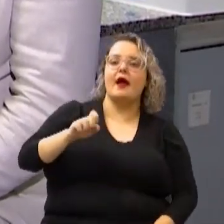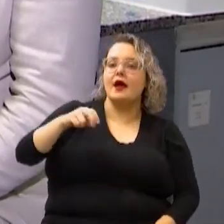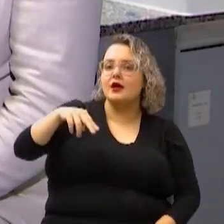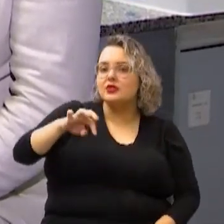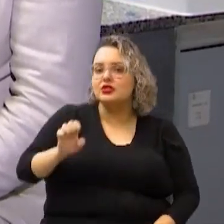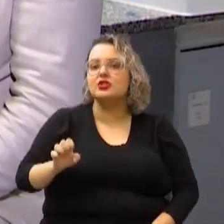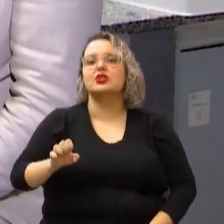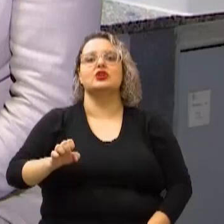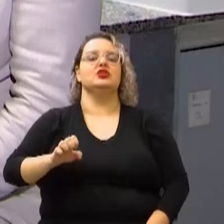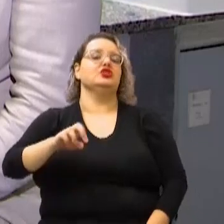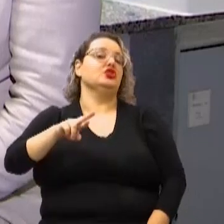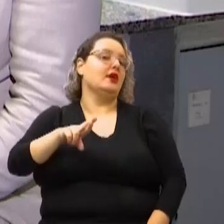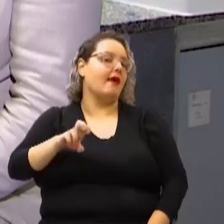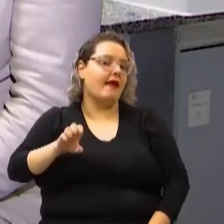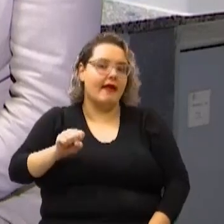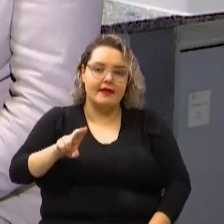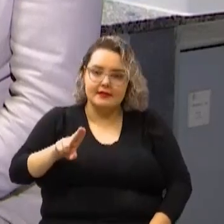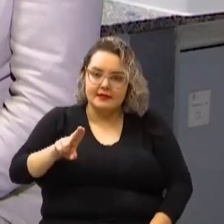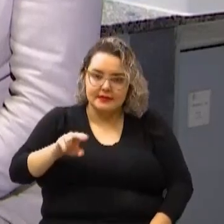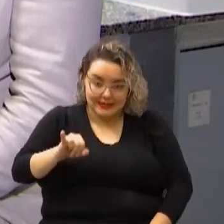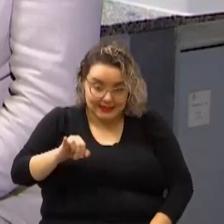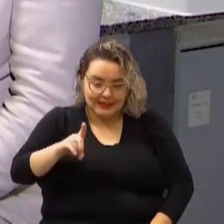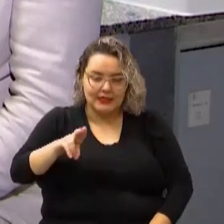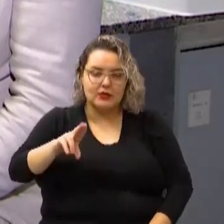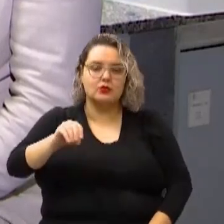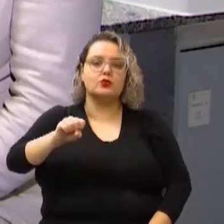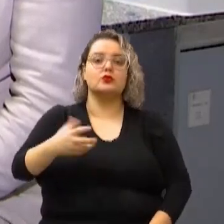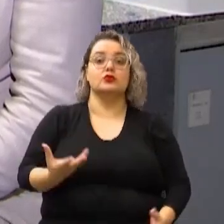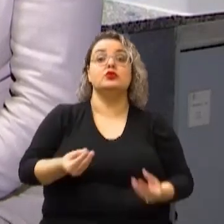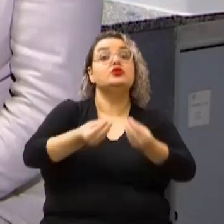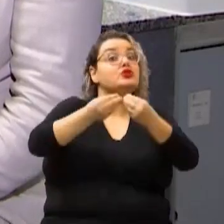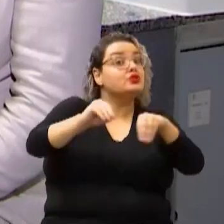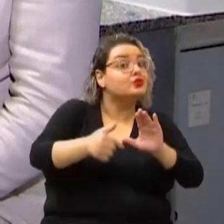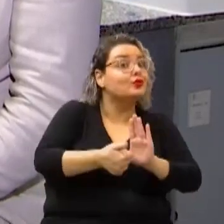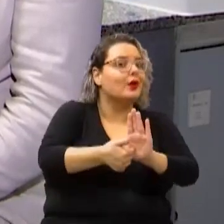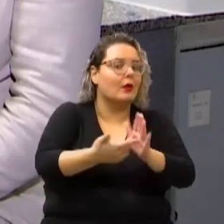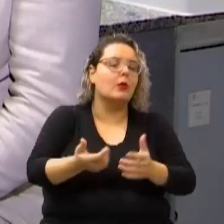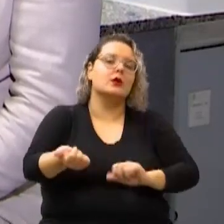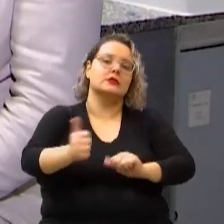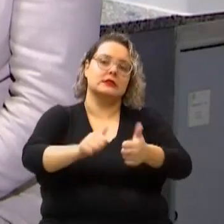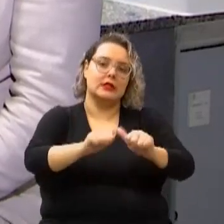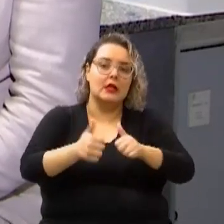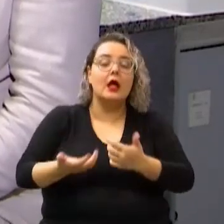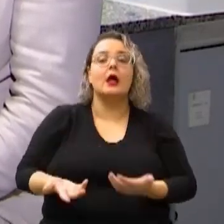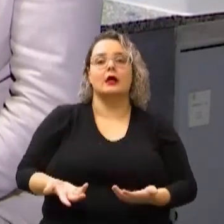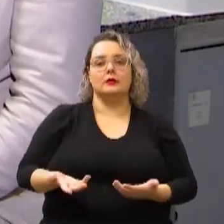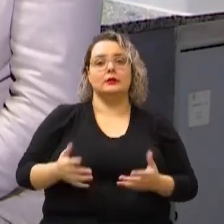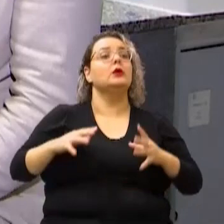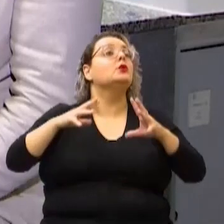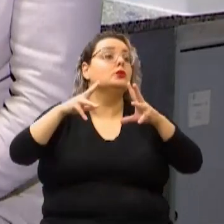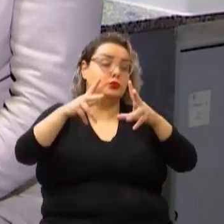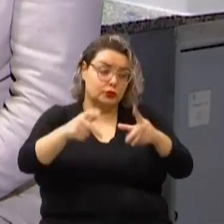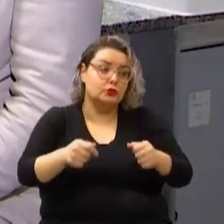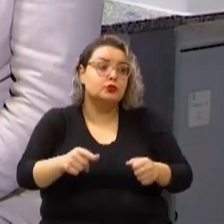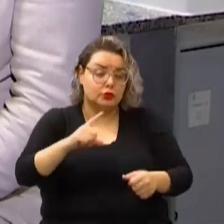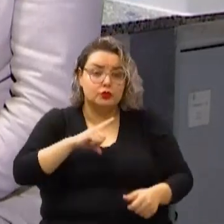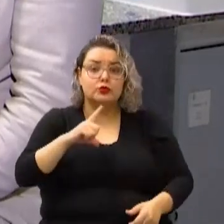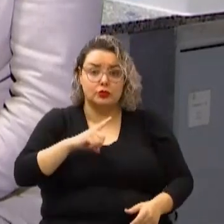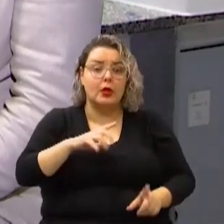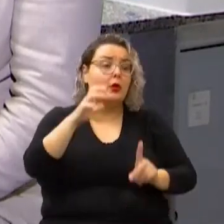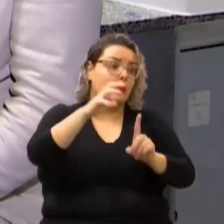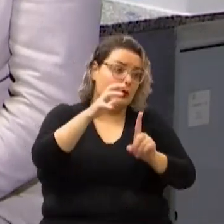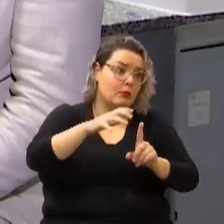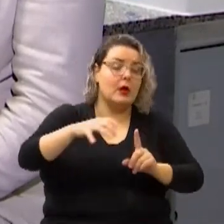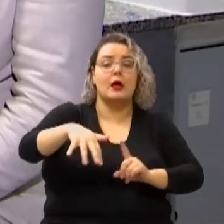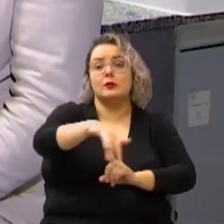reagentes químicos, produzem resíduos, que destroem a amostra que está sendo analisada. Então, tudo